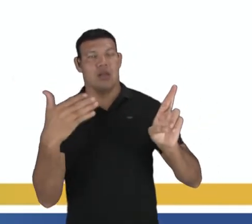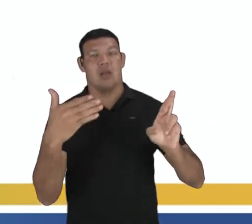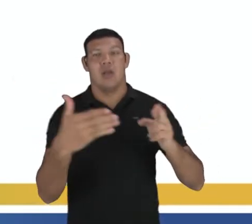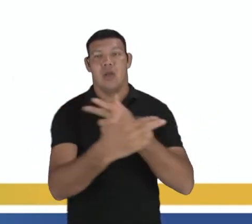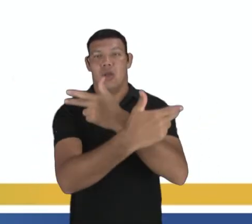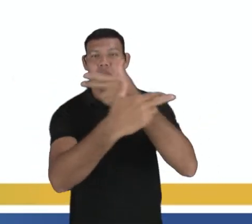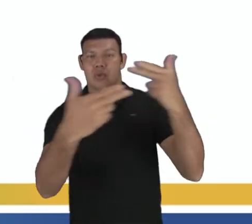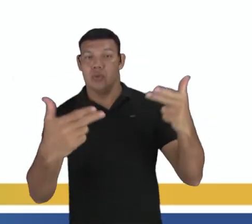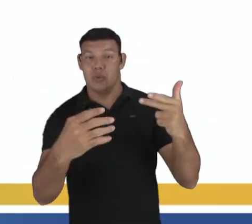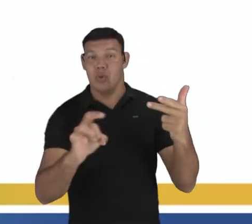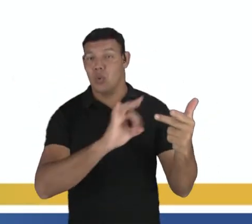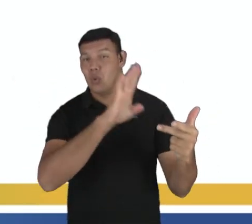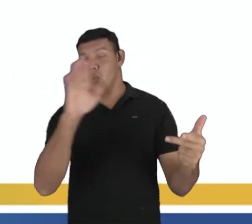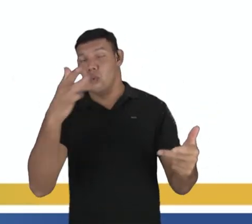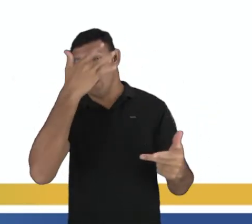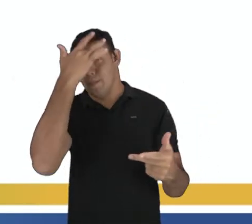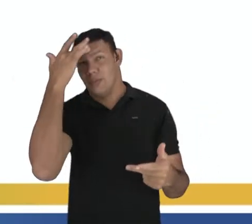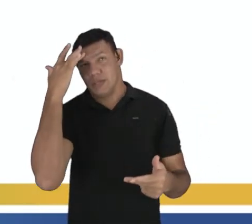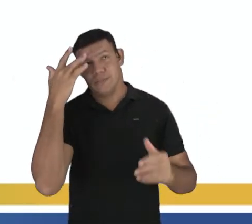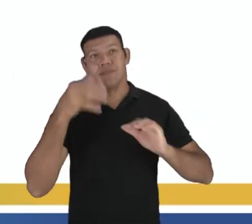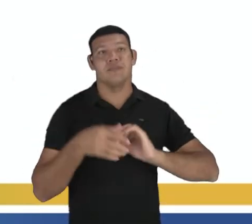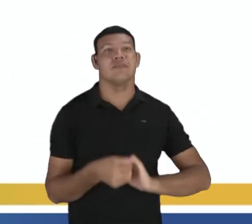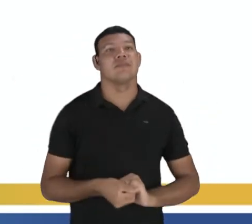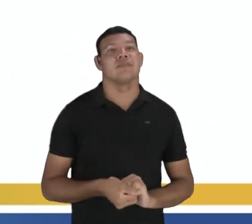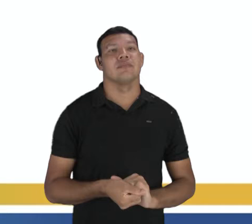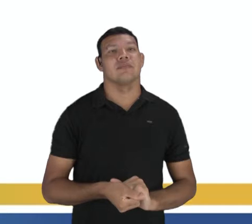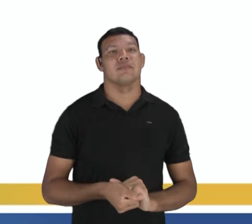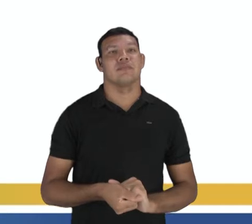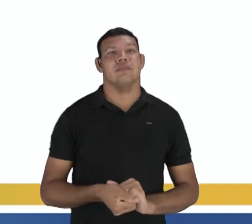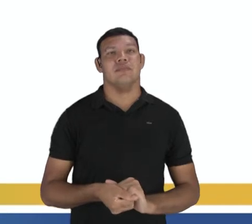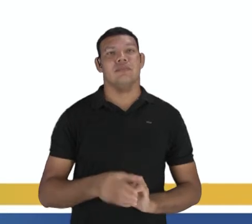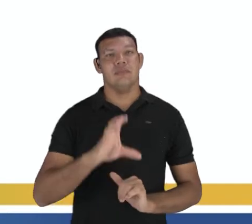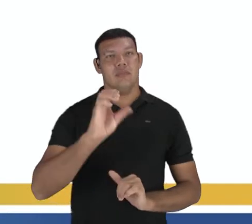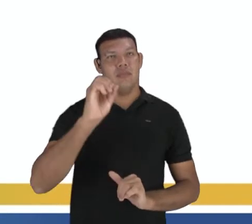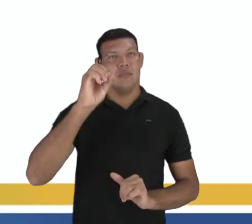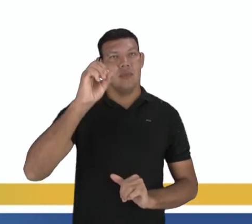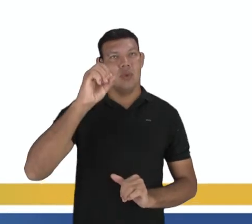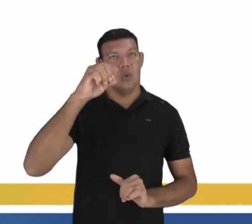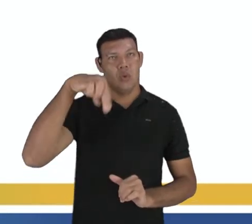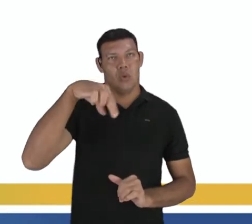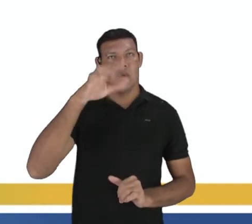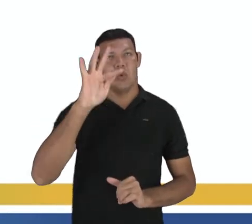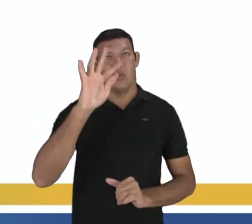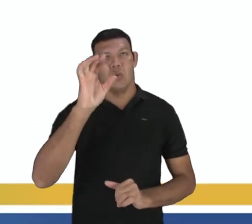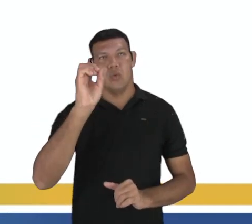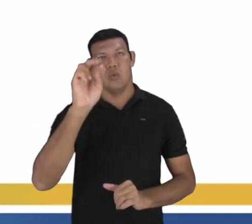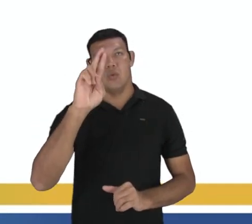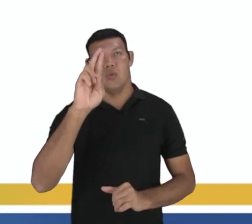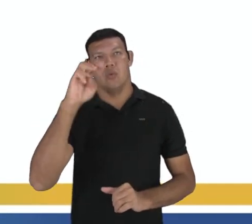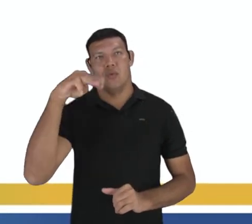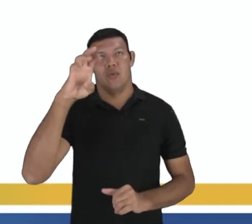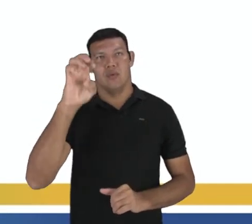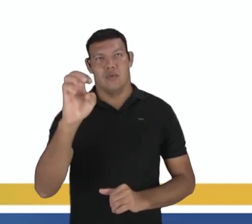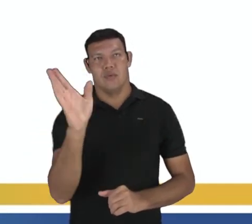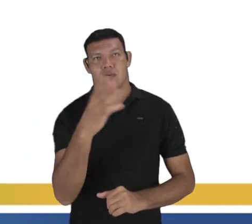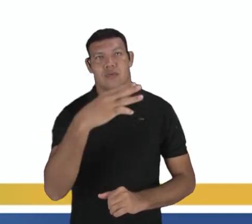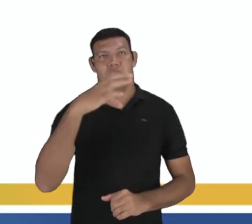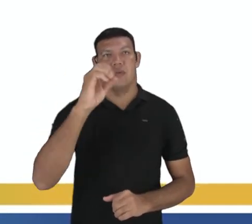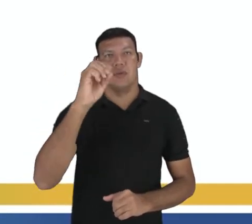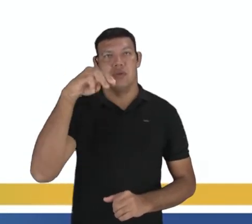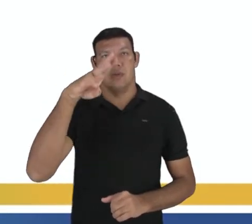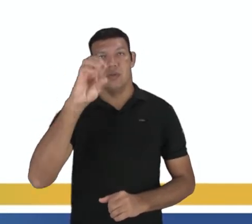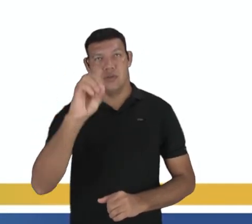ou alguém. Quais são eles? Conforme, como, segundo, consoante,